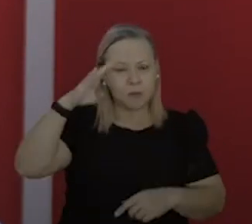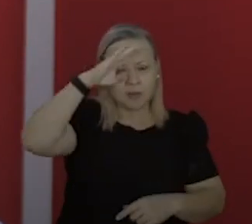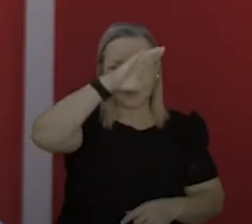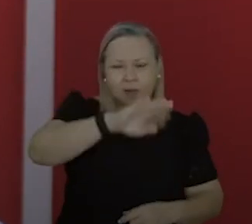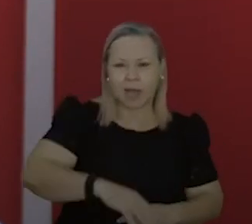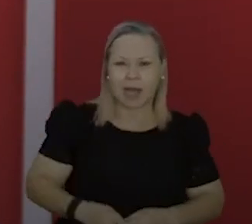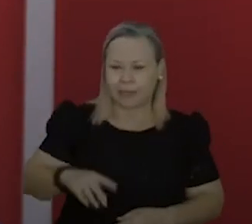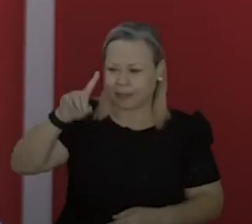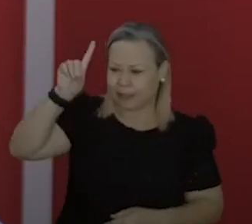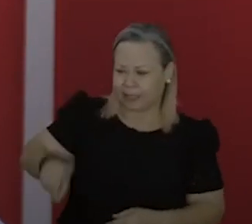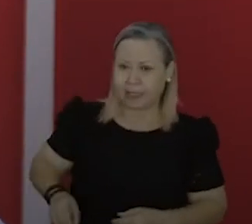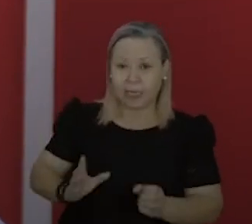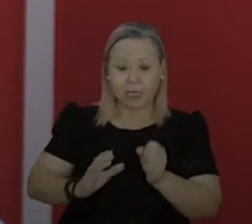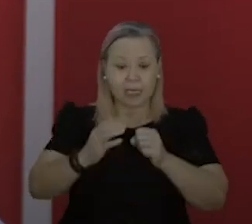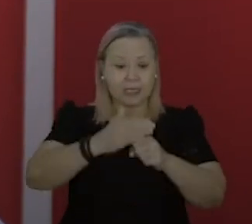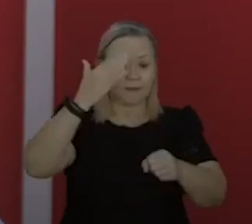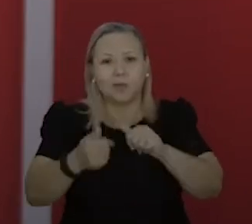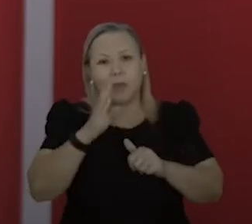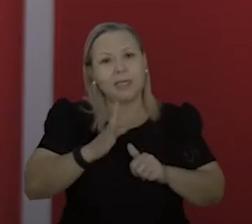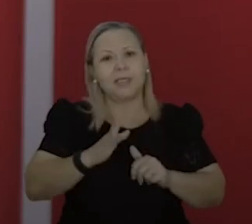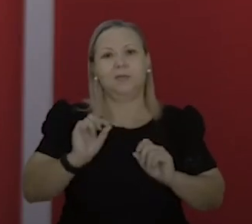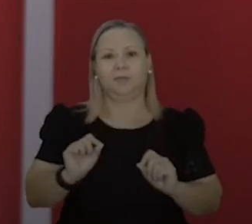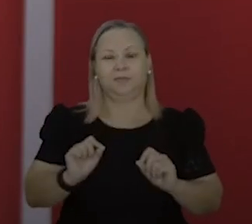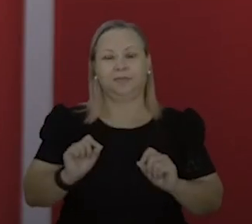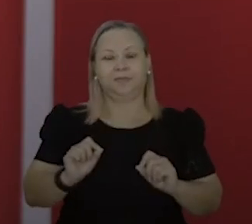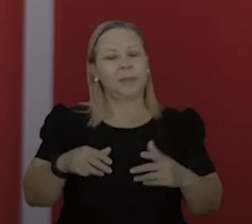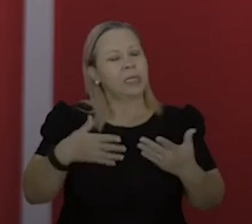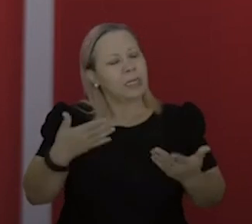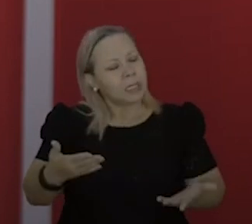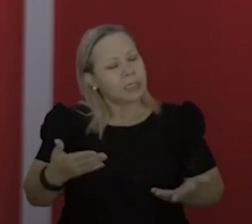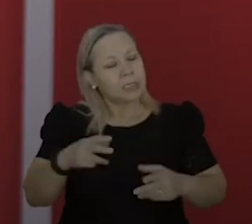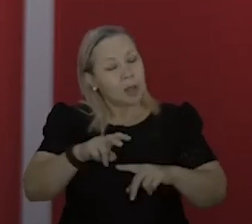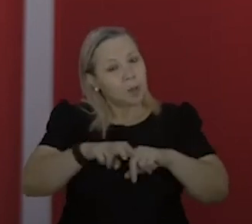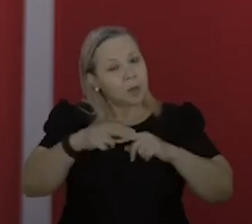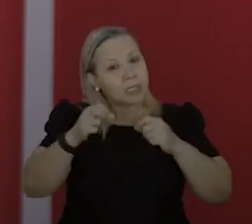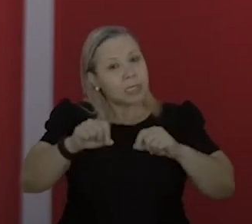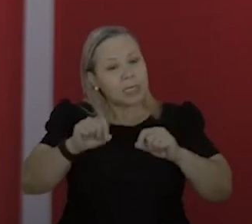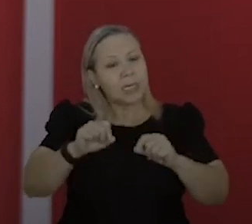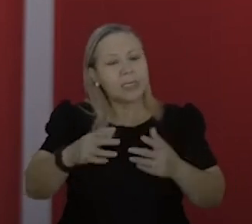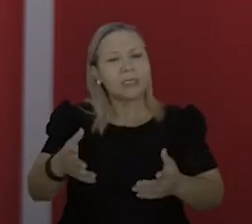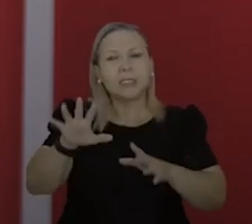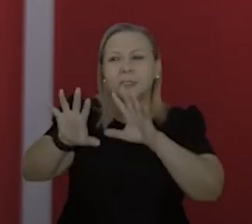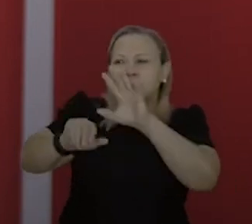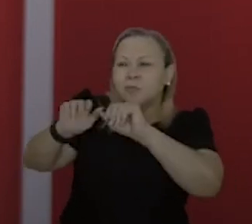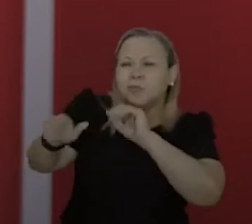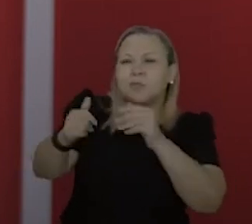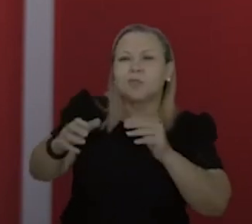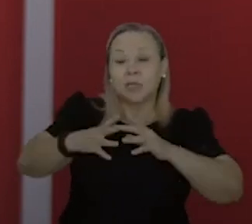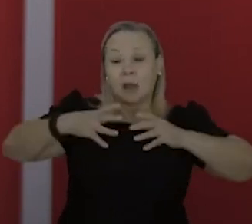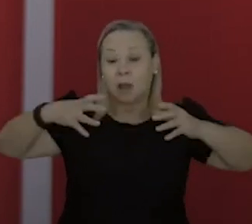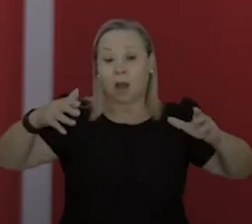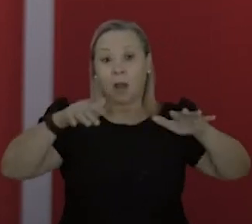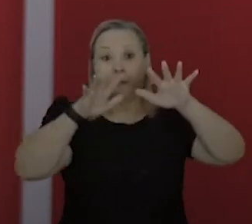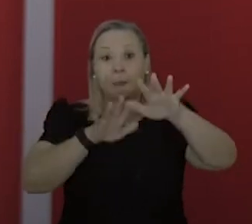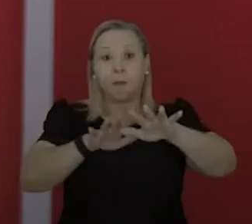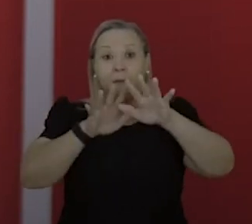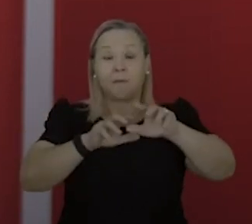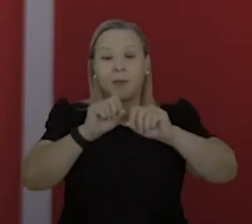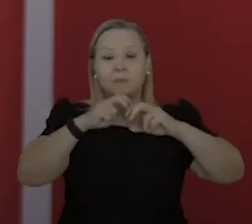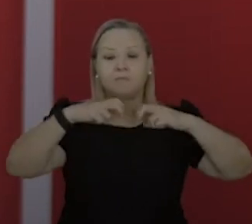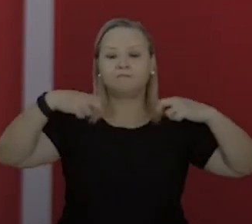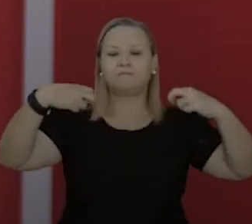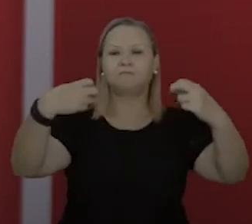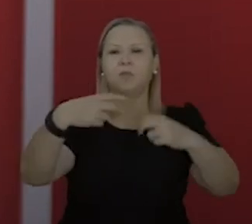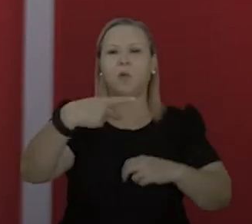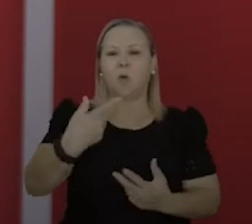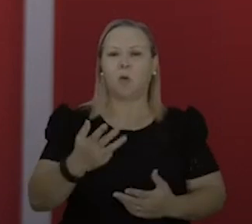né, desse fascismo, têm que estar unidos. É por isso que a gente tem que buscar um amplo movimento, em torno do presidente